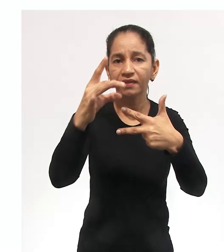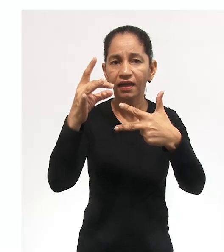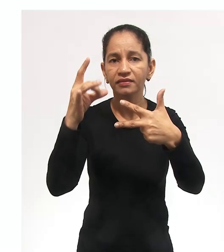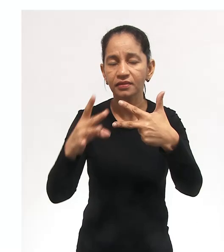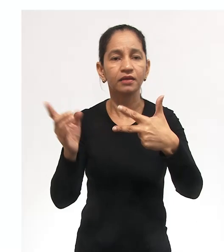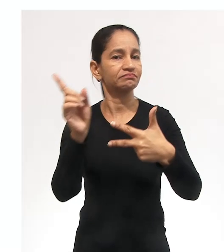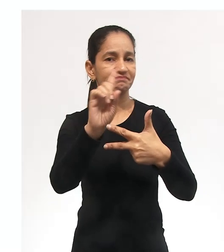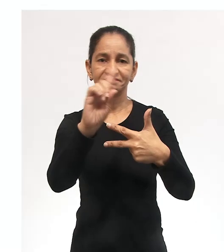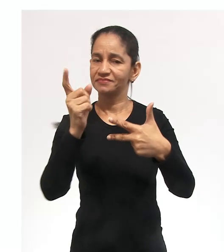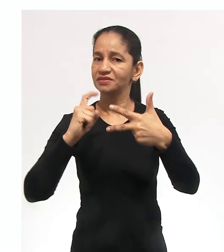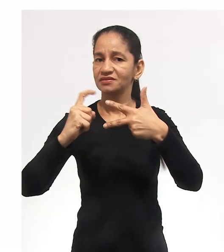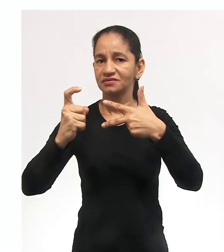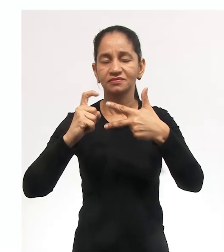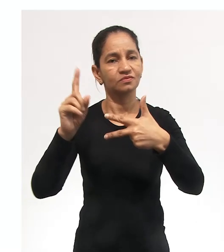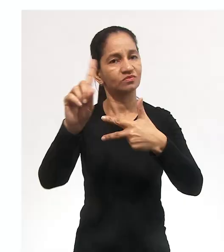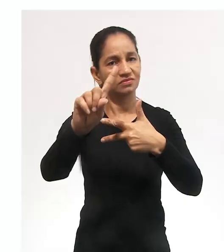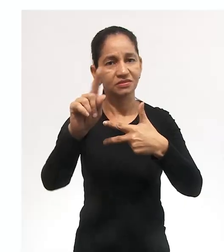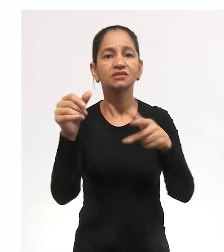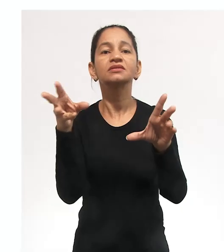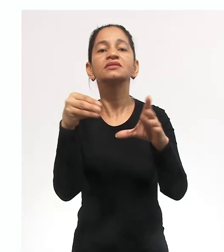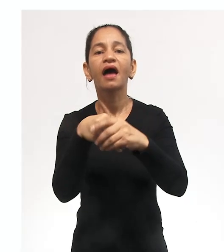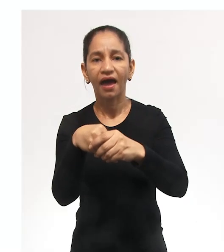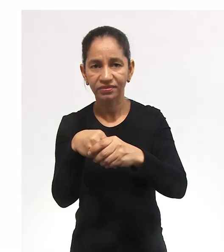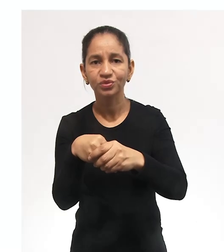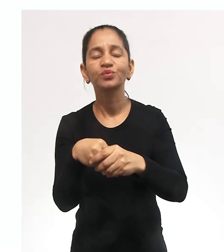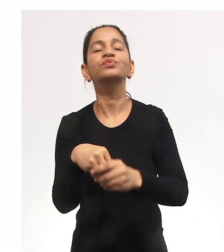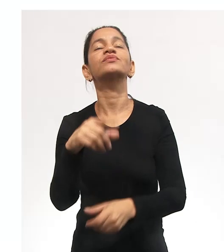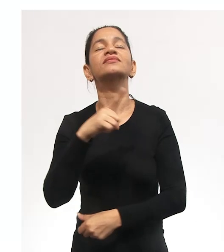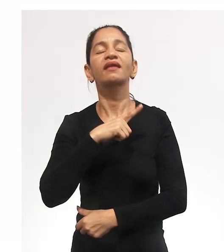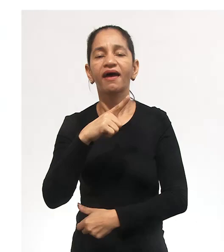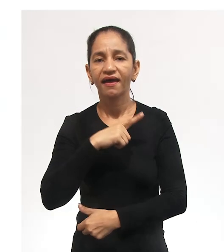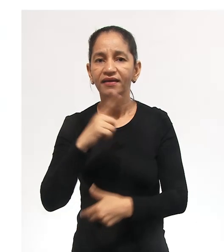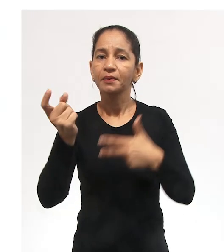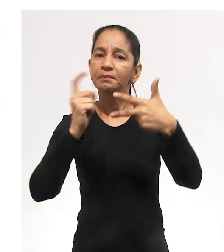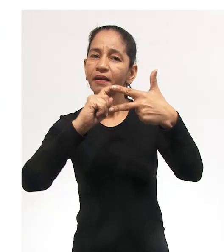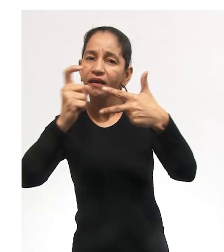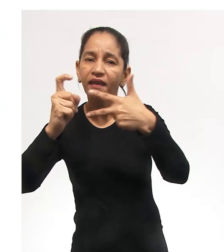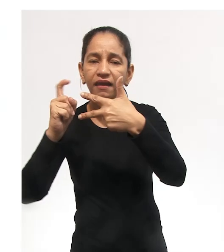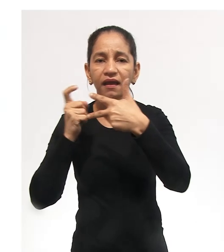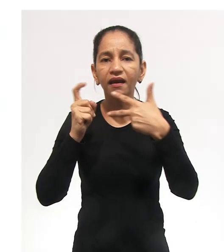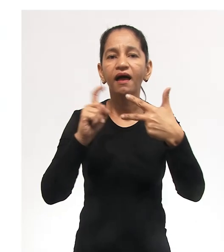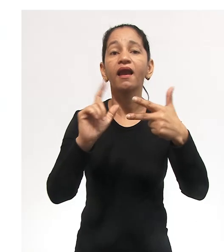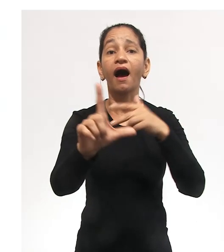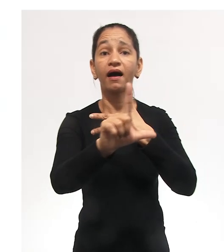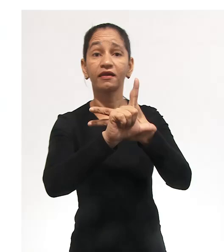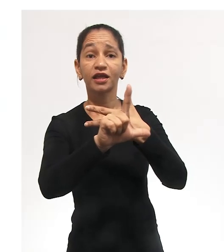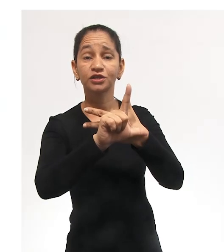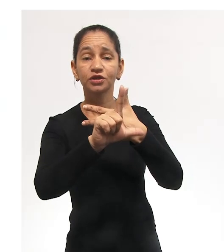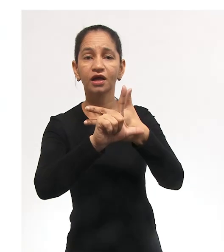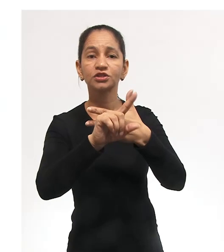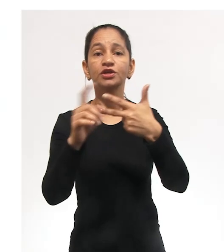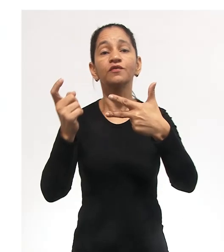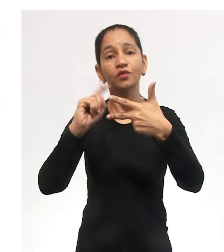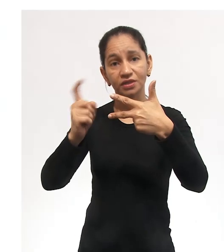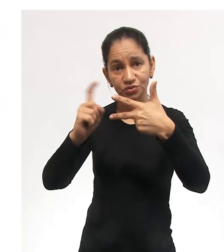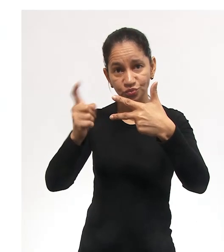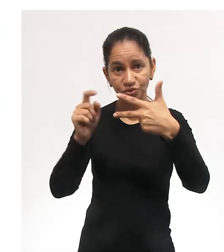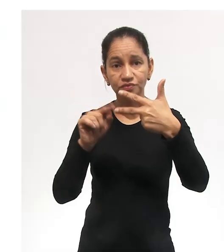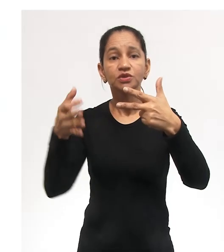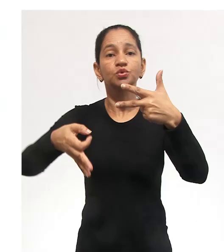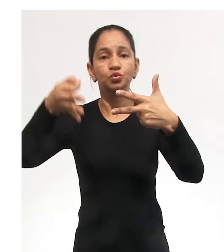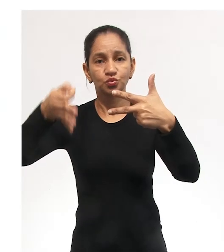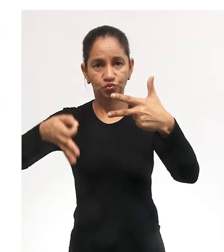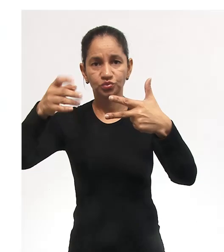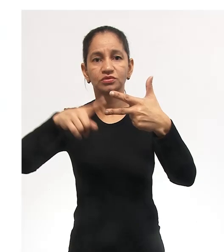só no executivo, não. Né? Ele está lá também. Os 3 poderes têm que ter mecanismos de controle, tanto no legislativo, no executivo e no